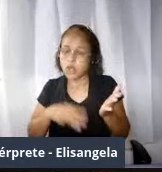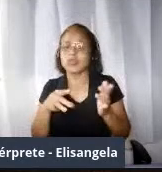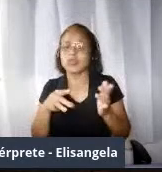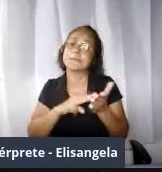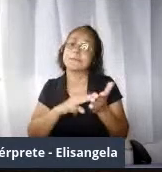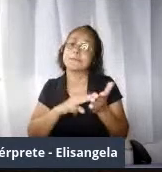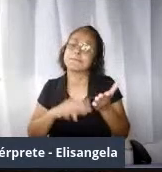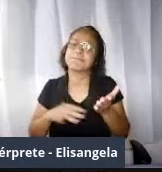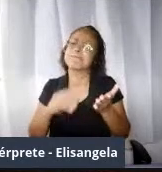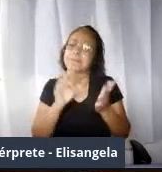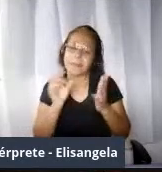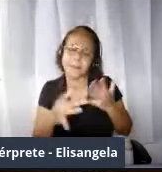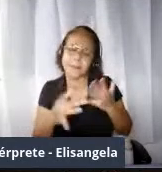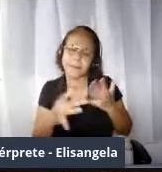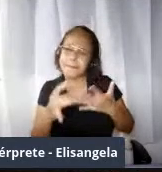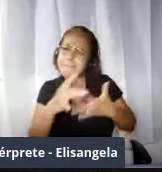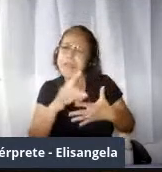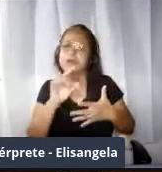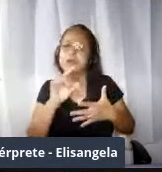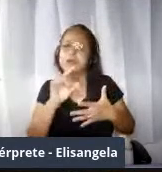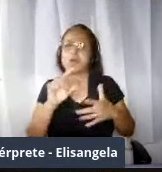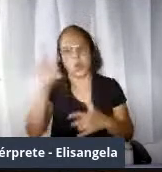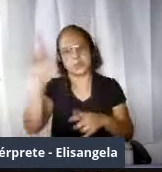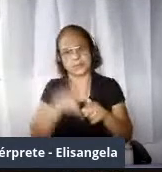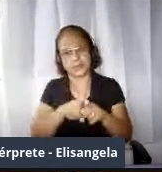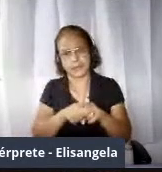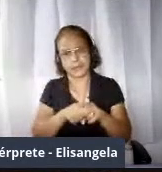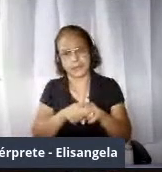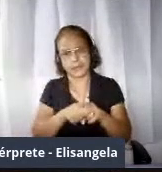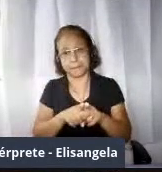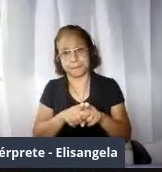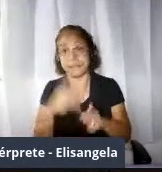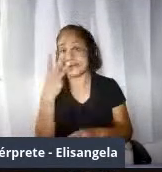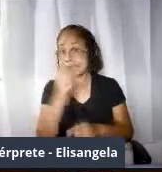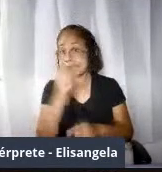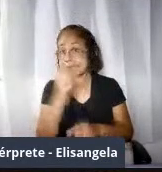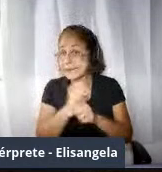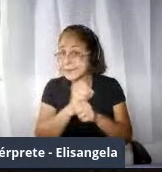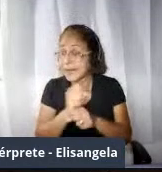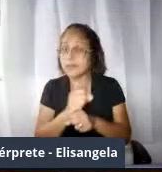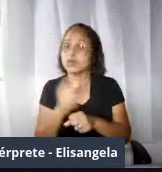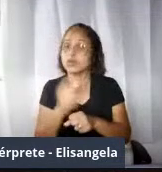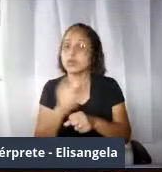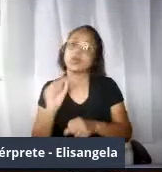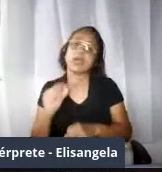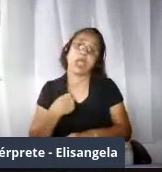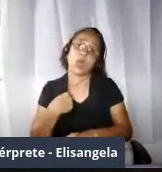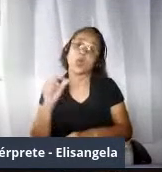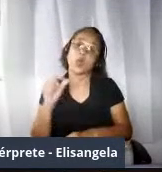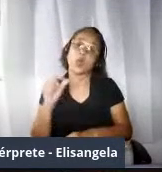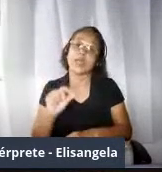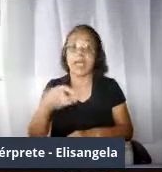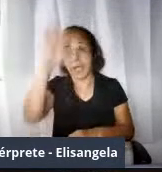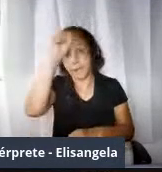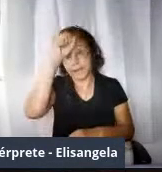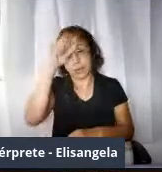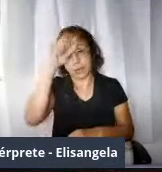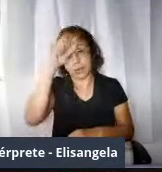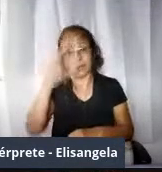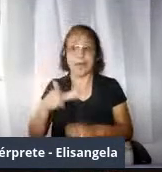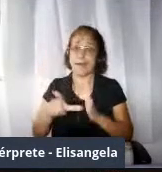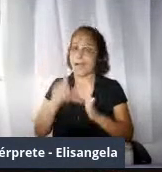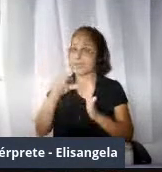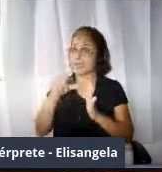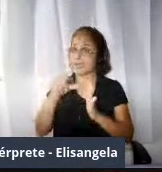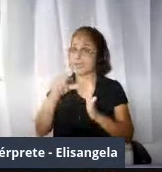outras. Nesses 3 anos eu fiquei aprendendo a ser professora universitária, eu mal sabia ser professora, eu tinha trabalhado 1 ano só